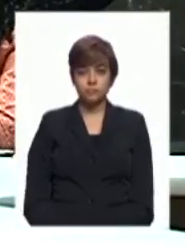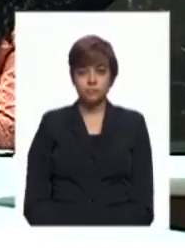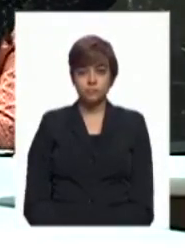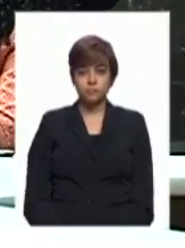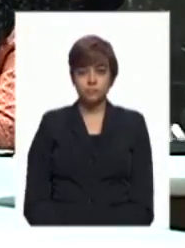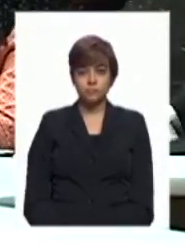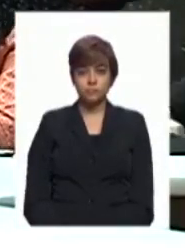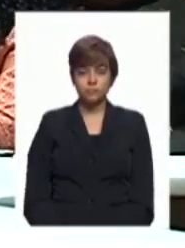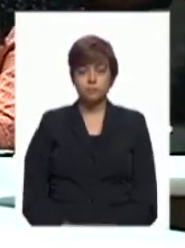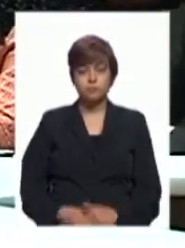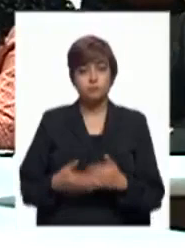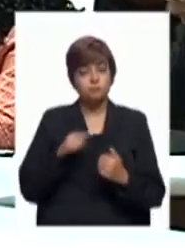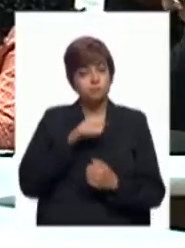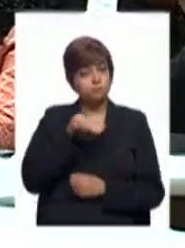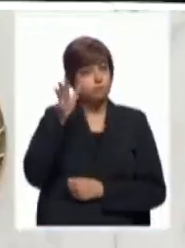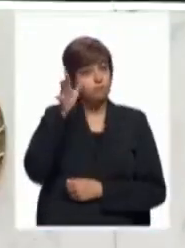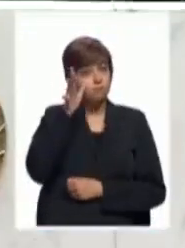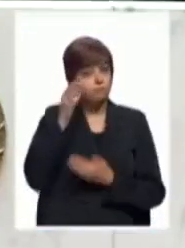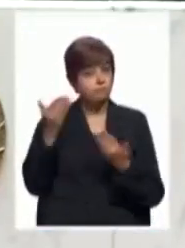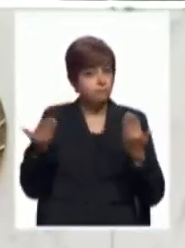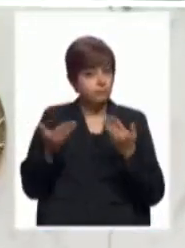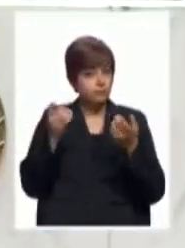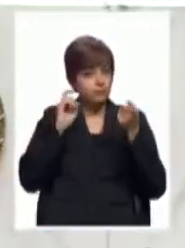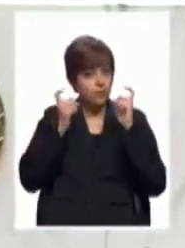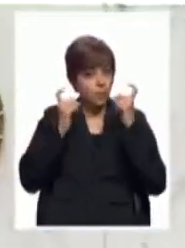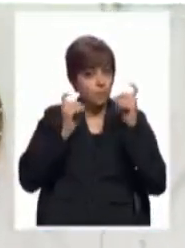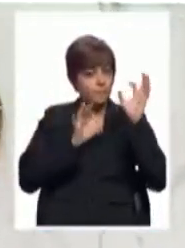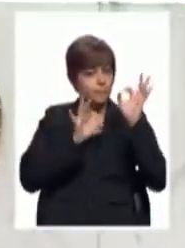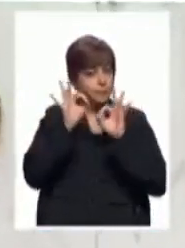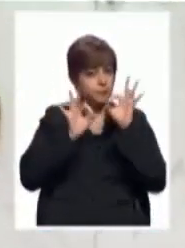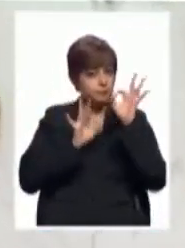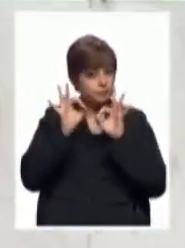Você está acompanhando, então, a reunião preparatória